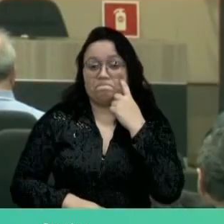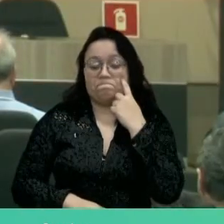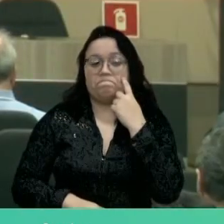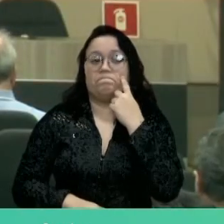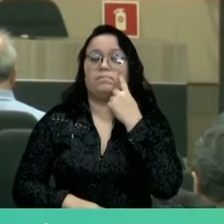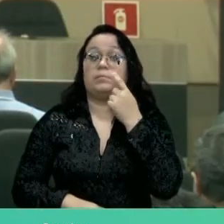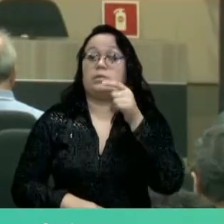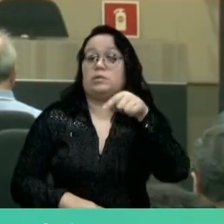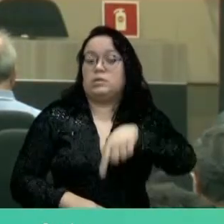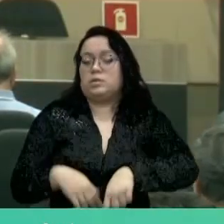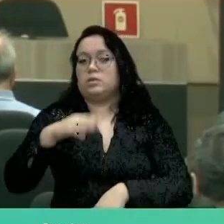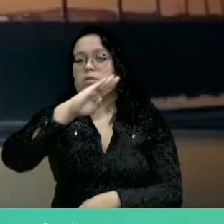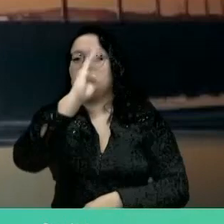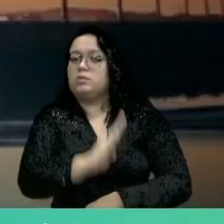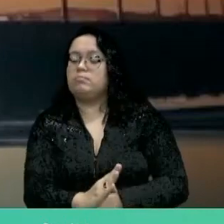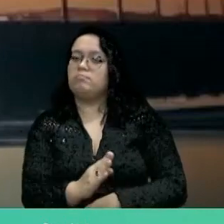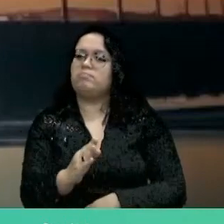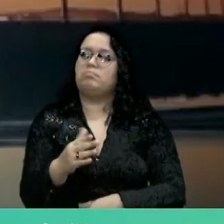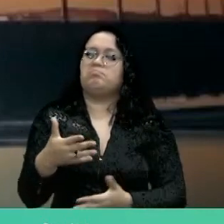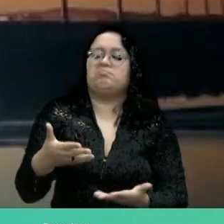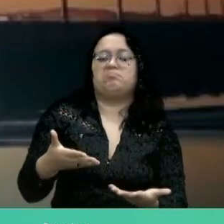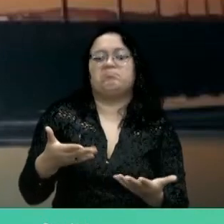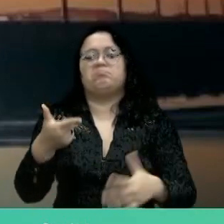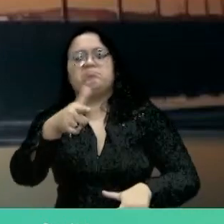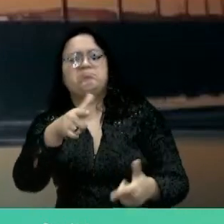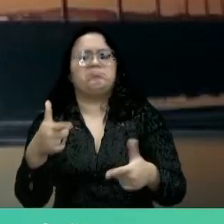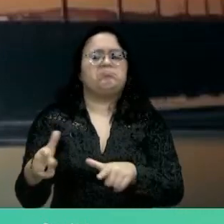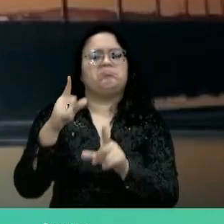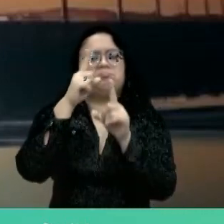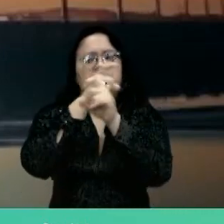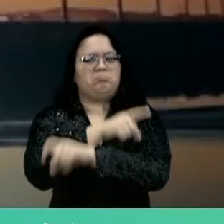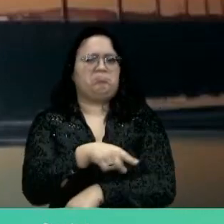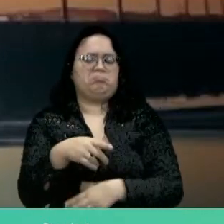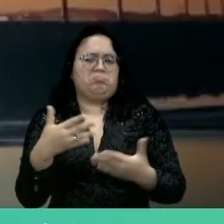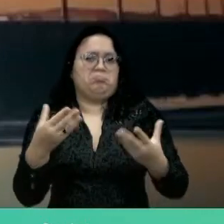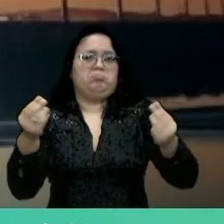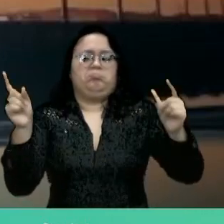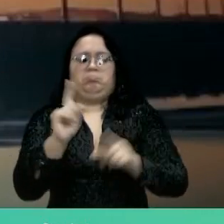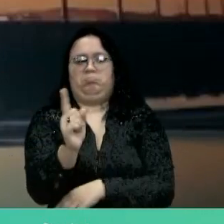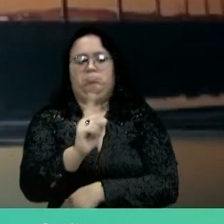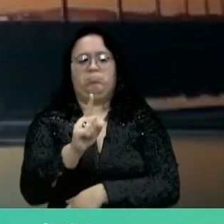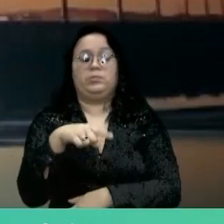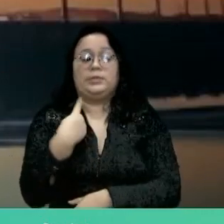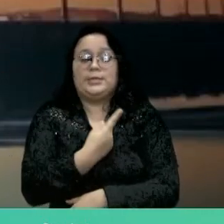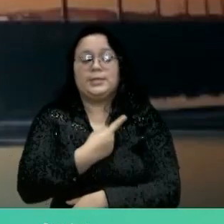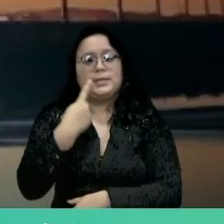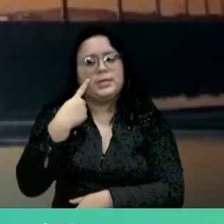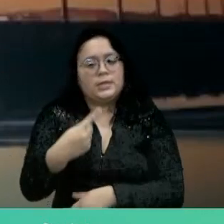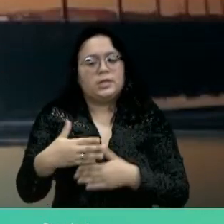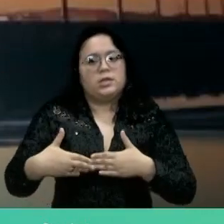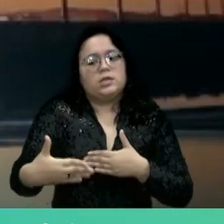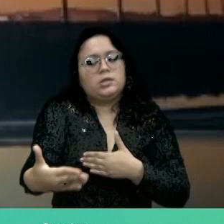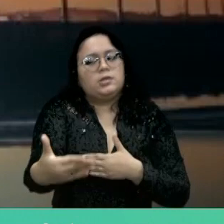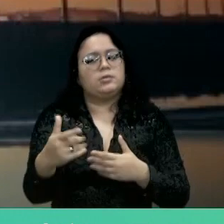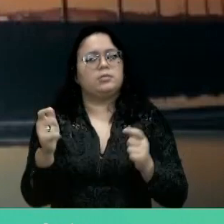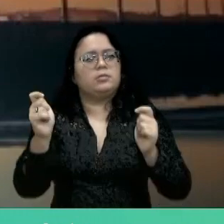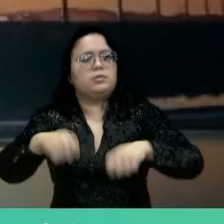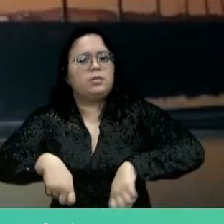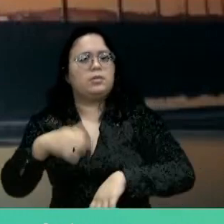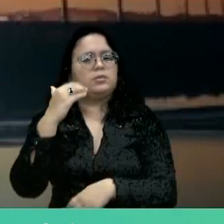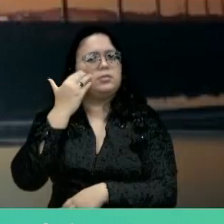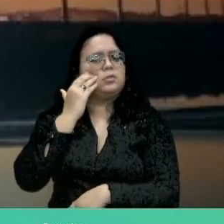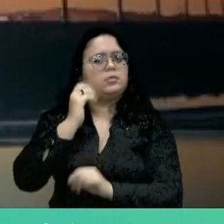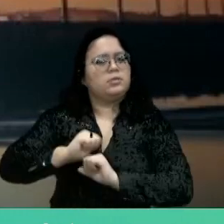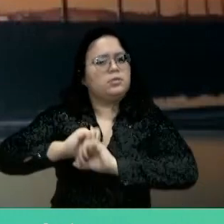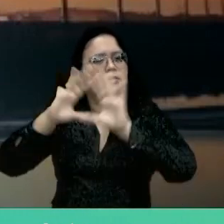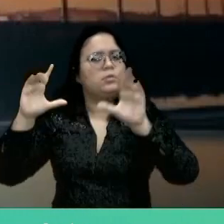no Brasil, eu não acho que a gente tenha tanta dificuldade. Acho que nós passamos por um processo de entender